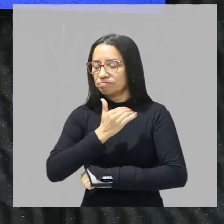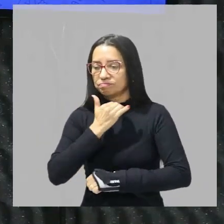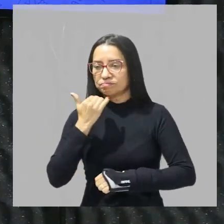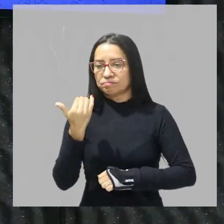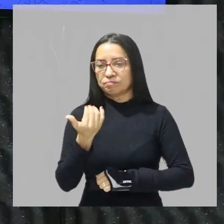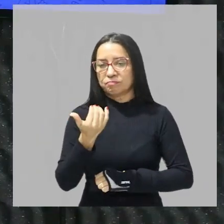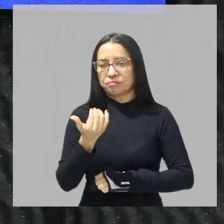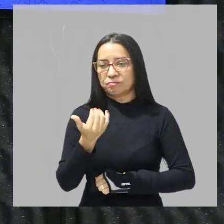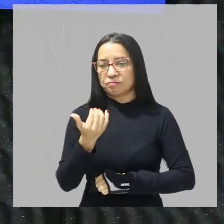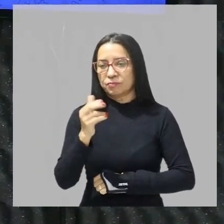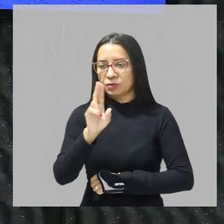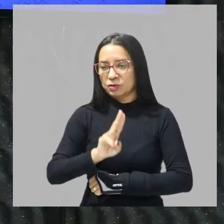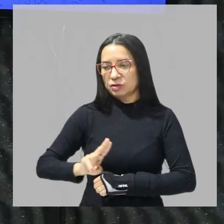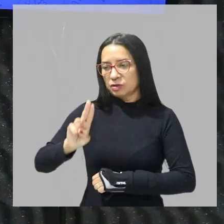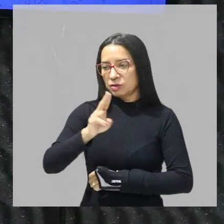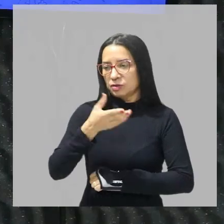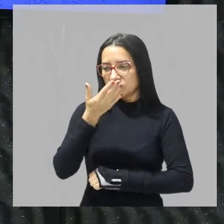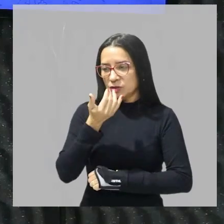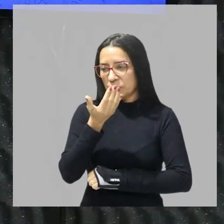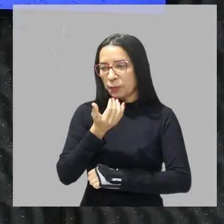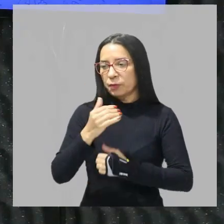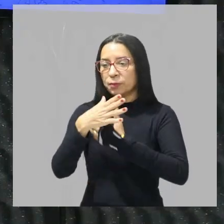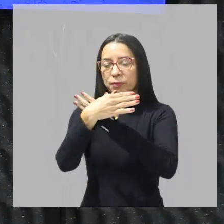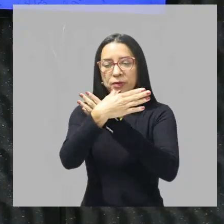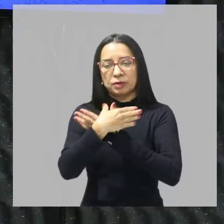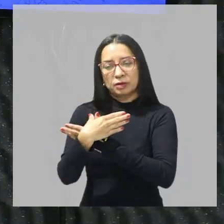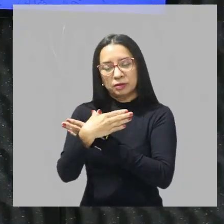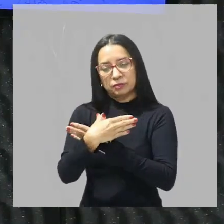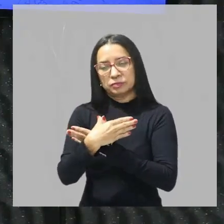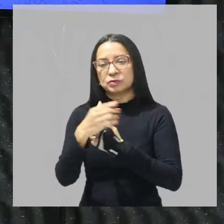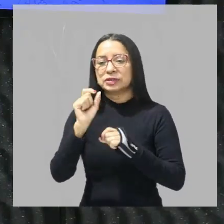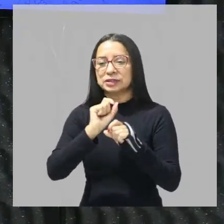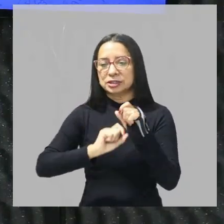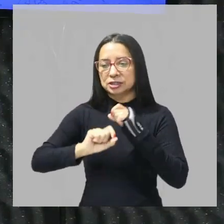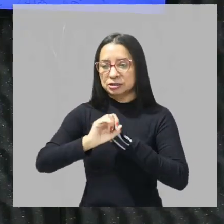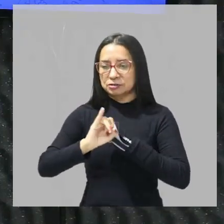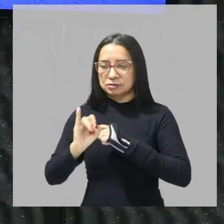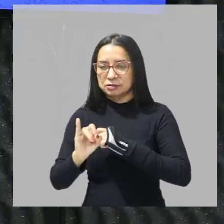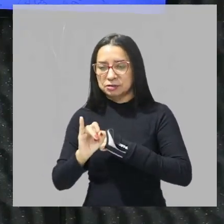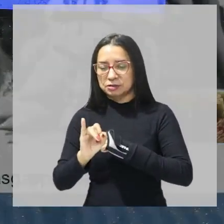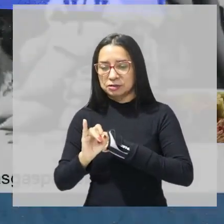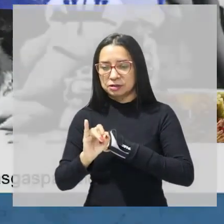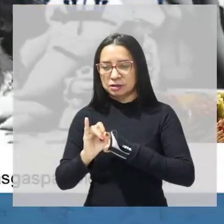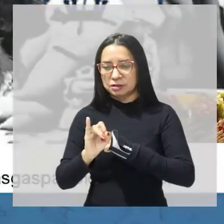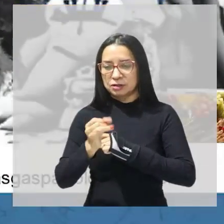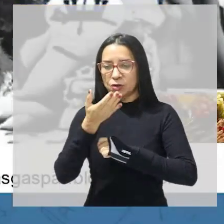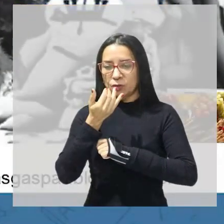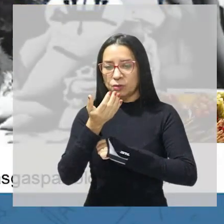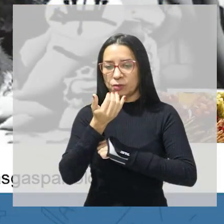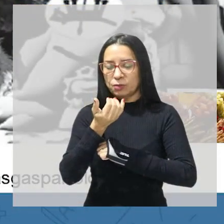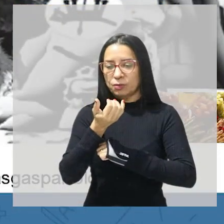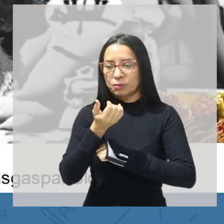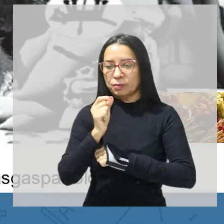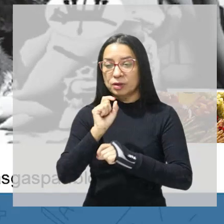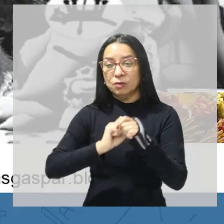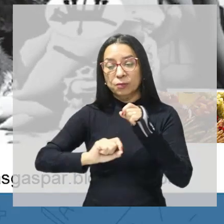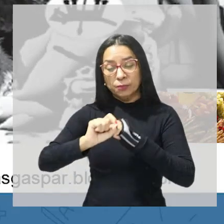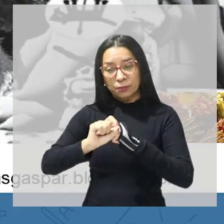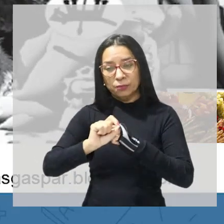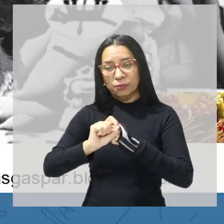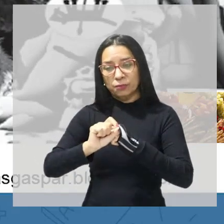morrer, ele vai servir de alimento para o abutre. Se o abutre se alimentar de um consumidor secundário, ele vai se tornar um